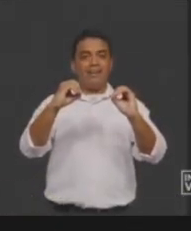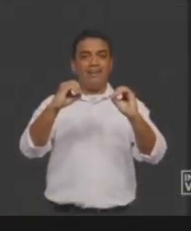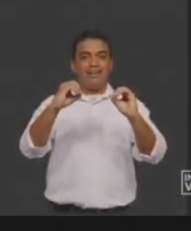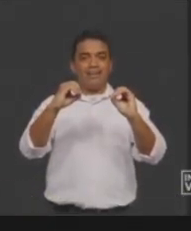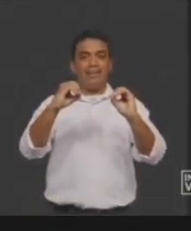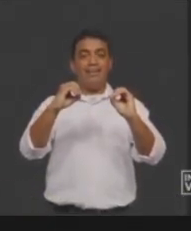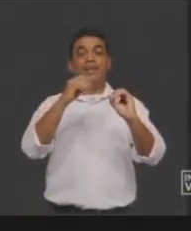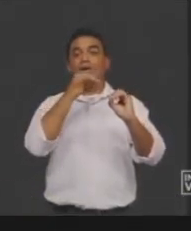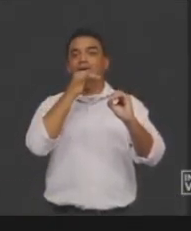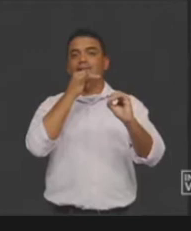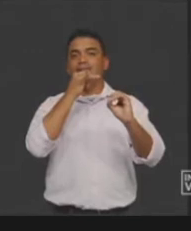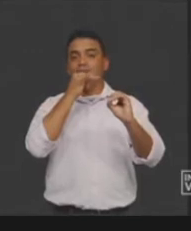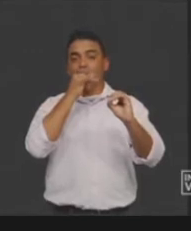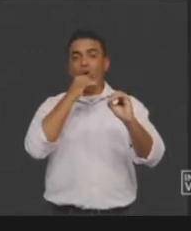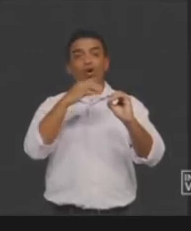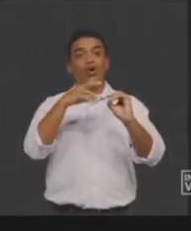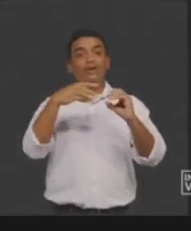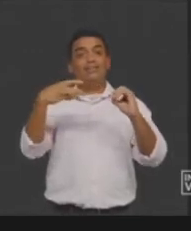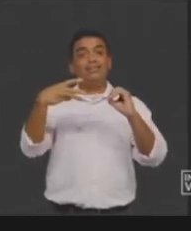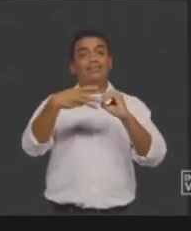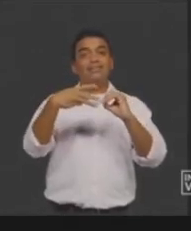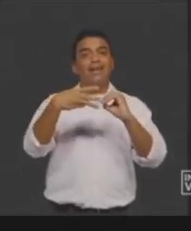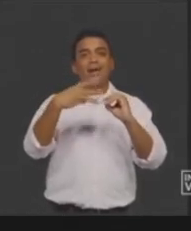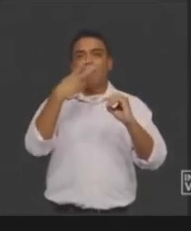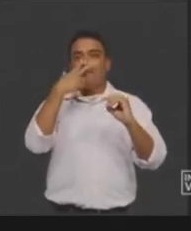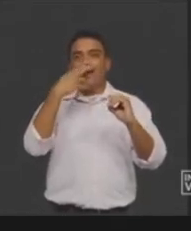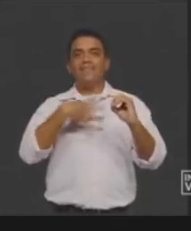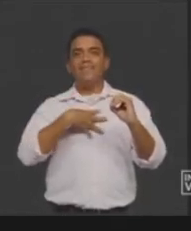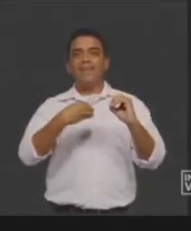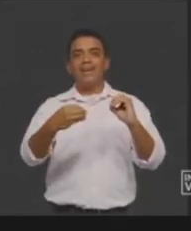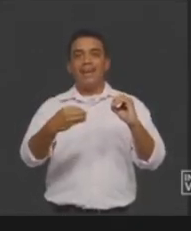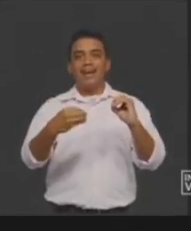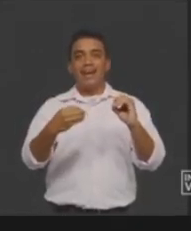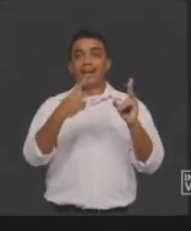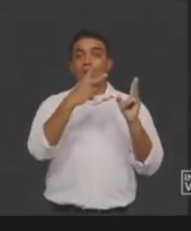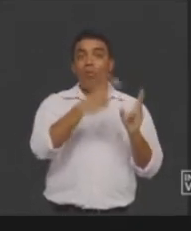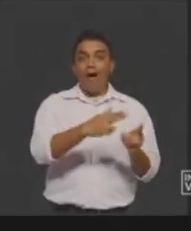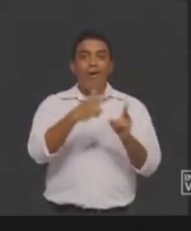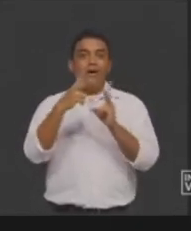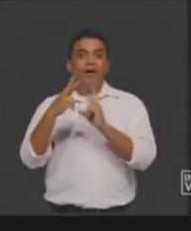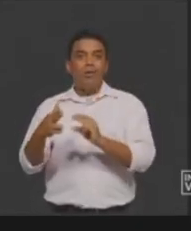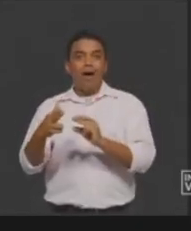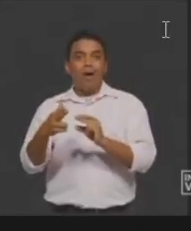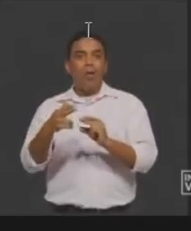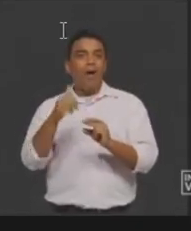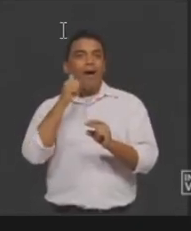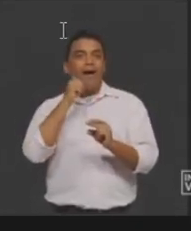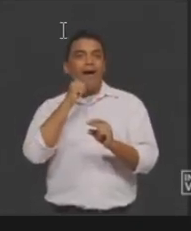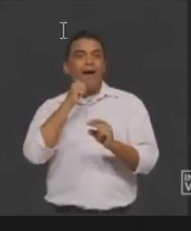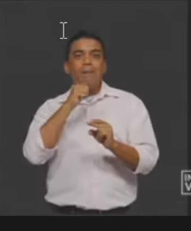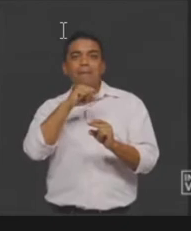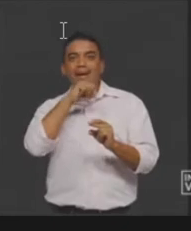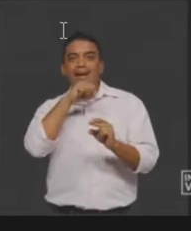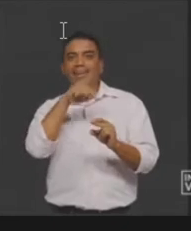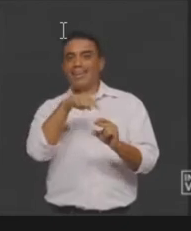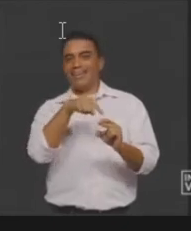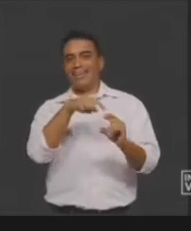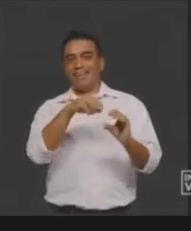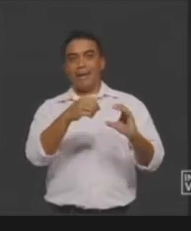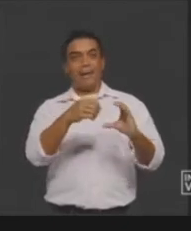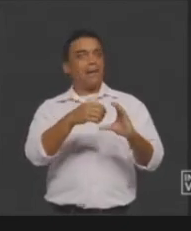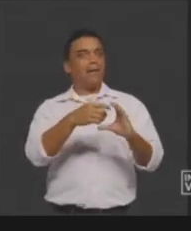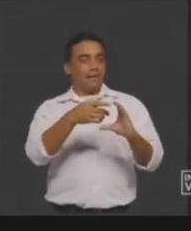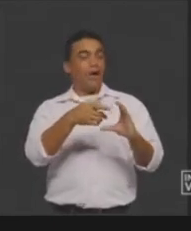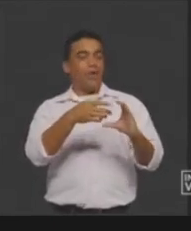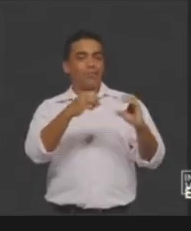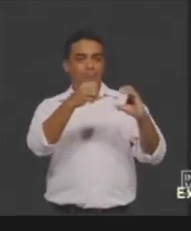Repare que essas células filhas, elas são idênticas à célula mãe. E tem exatamente